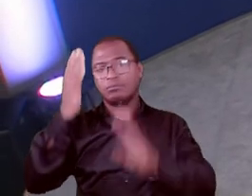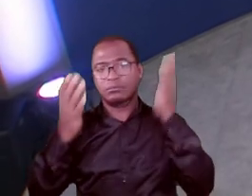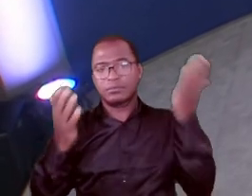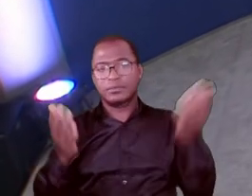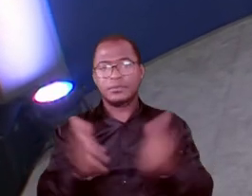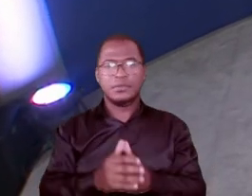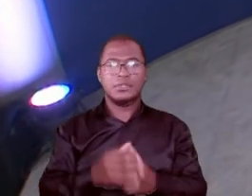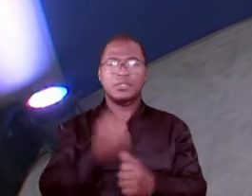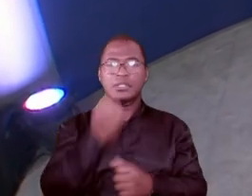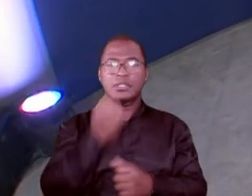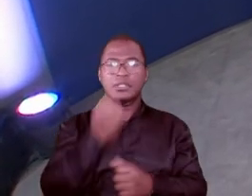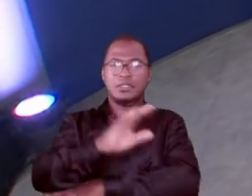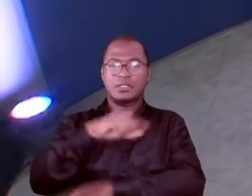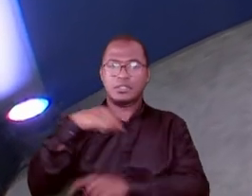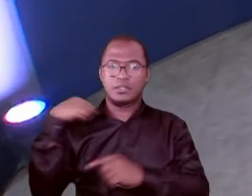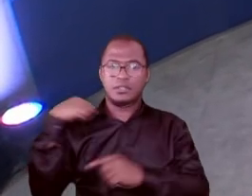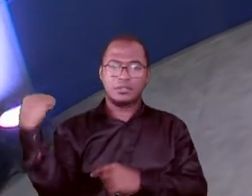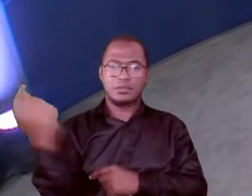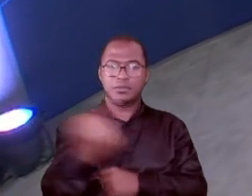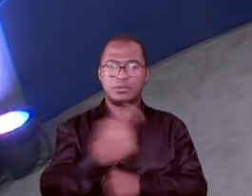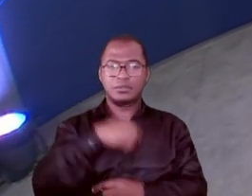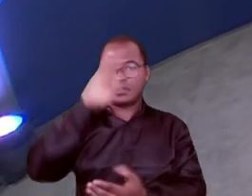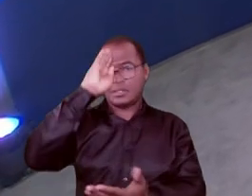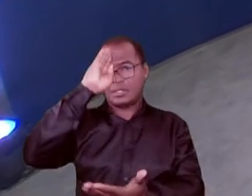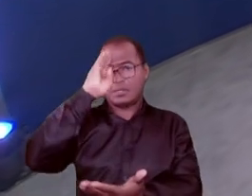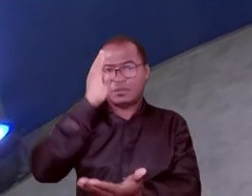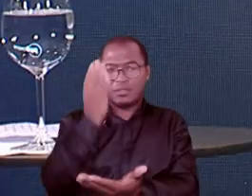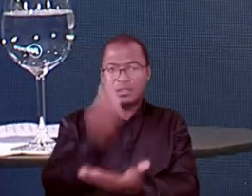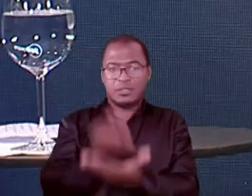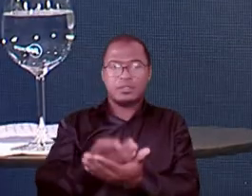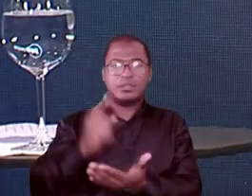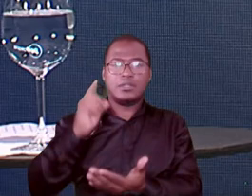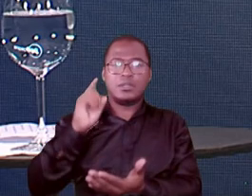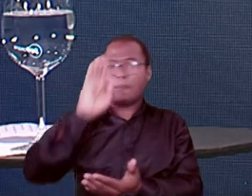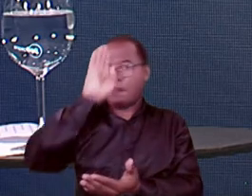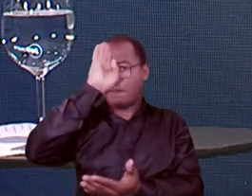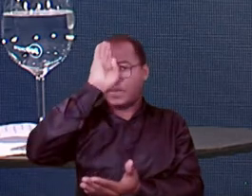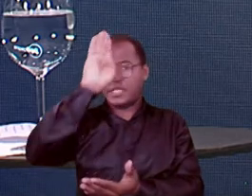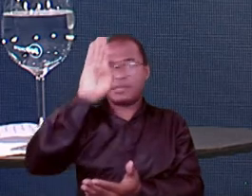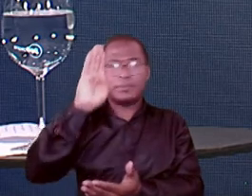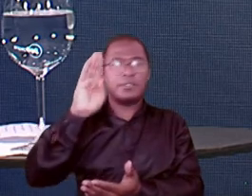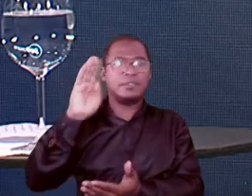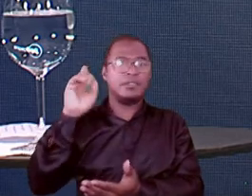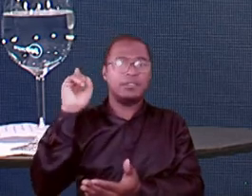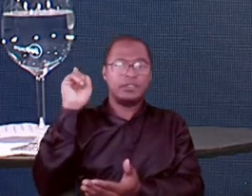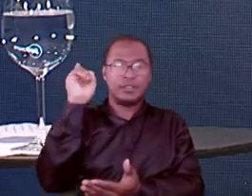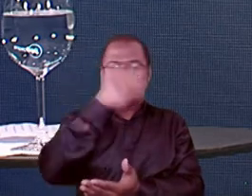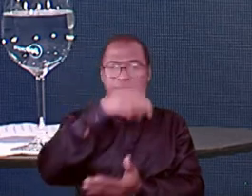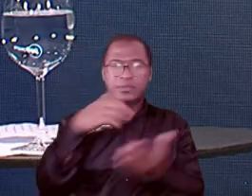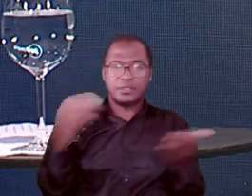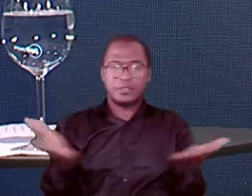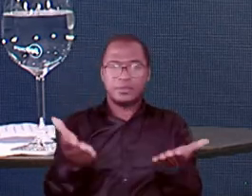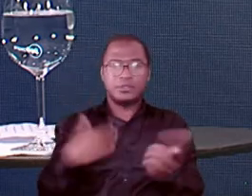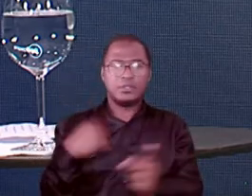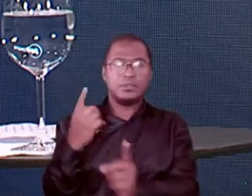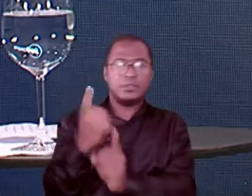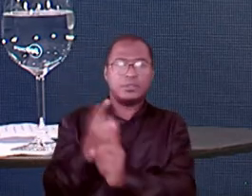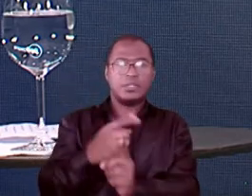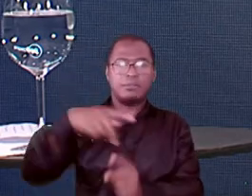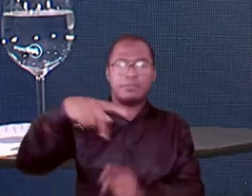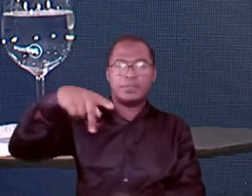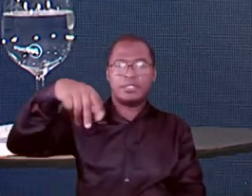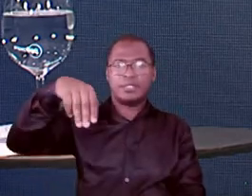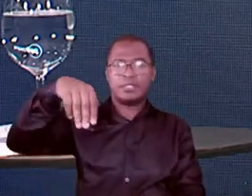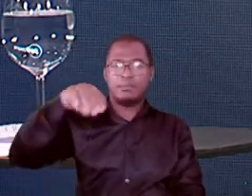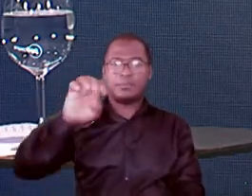todos e eu acredito que o grande desafio que foi posto no mundo das pmes é a questão do